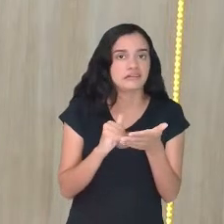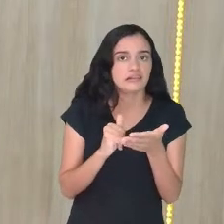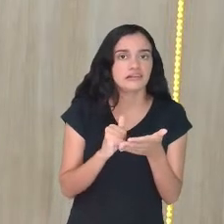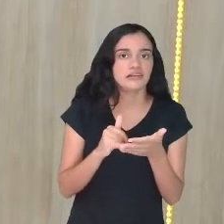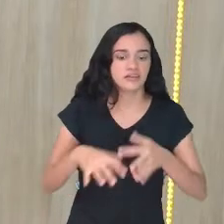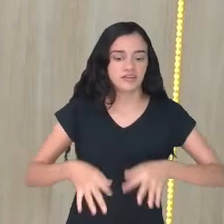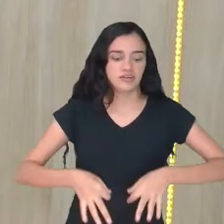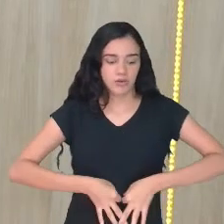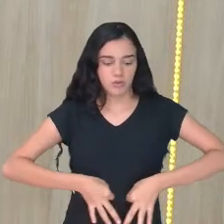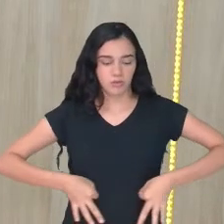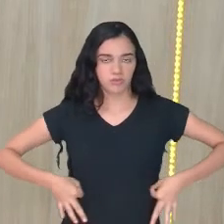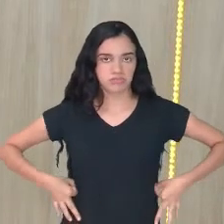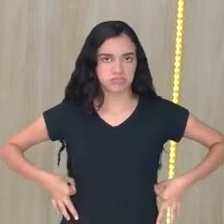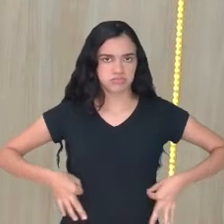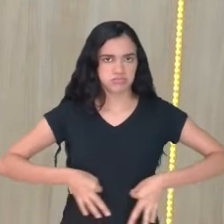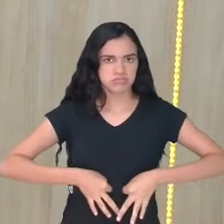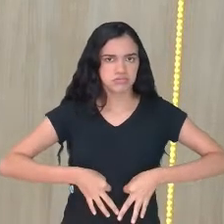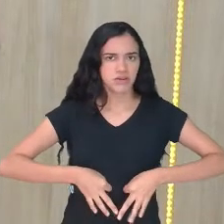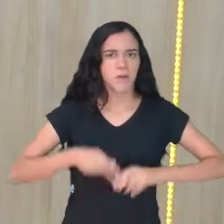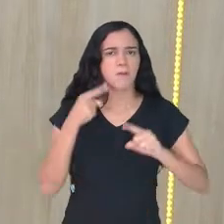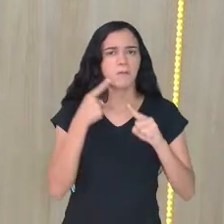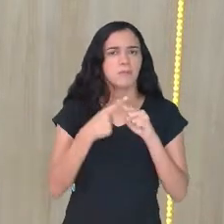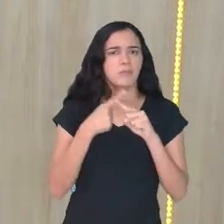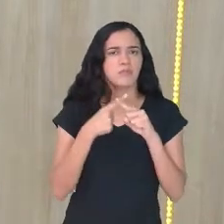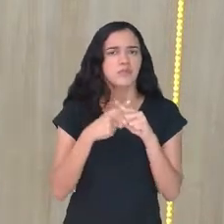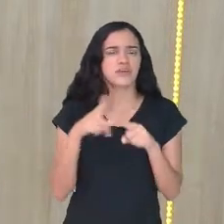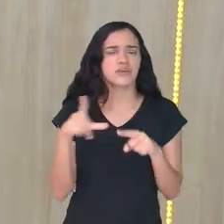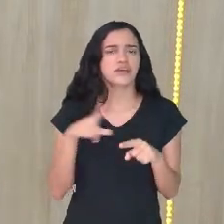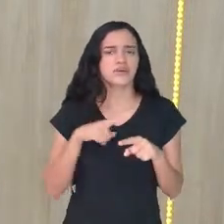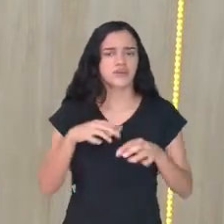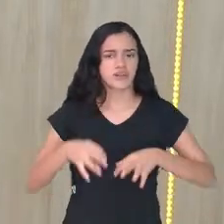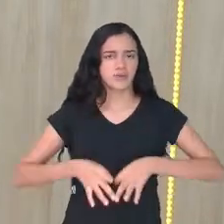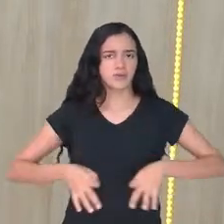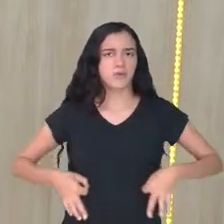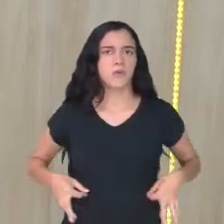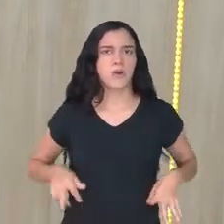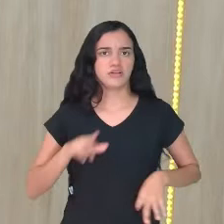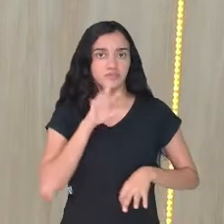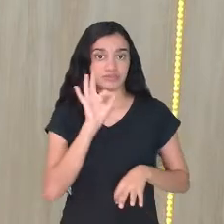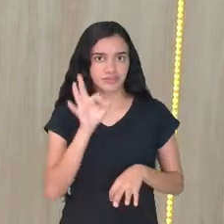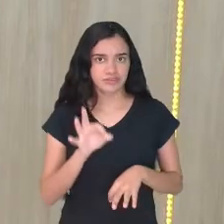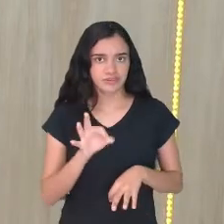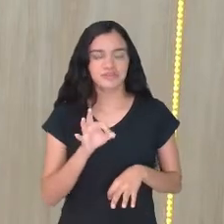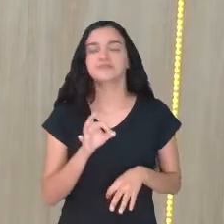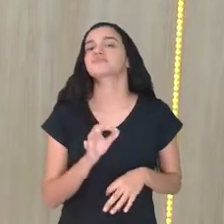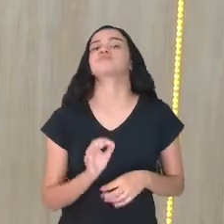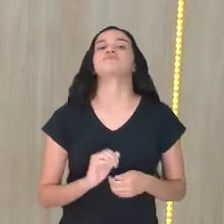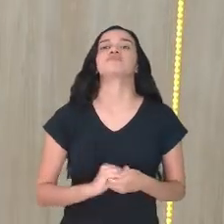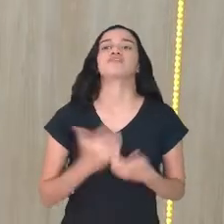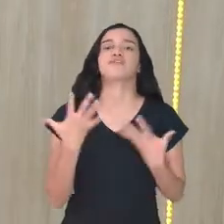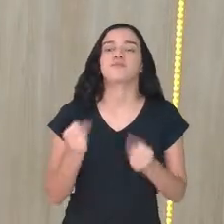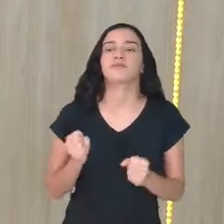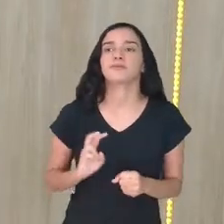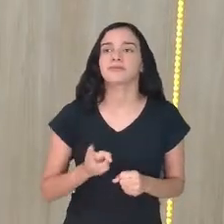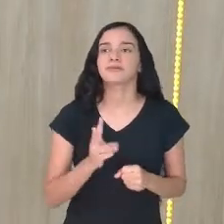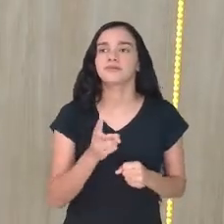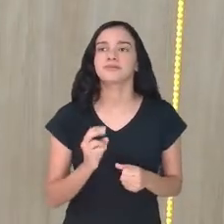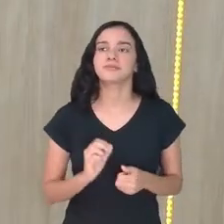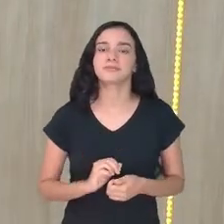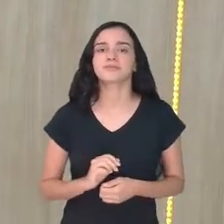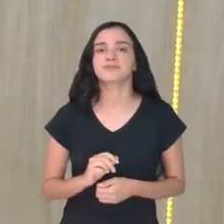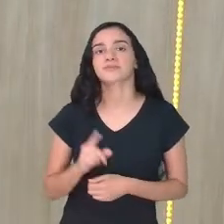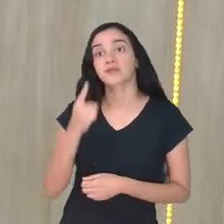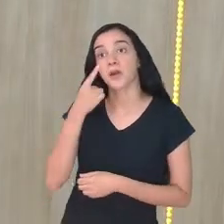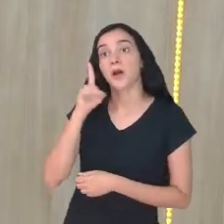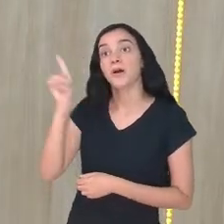eu comecei. Por quê? Porque aí eu tenho a medida dessa cinturinha assim, ó. Legal. Vamos embora.